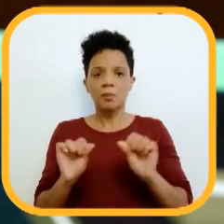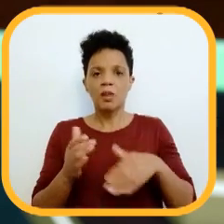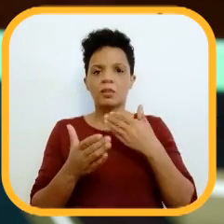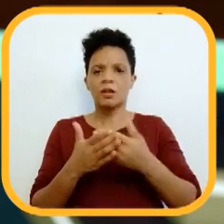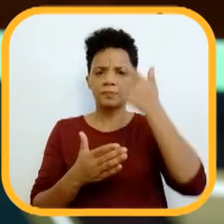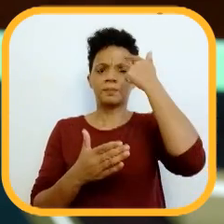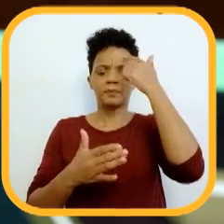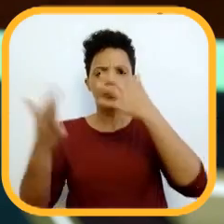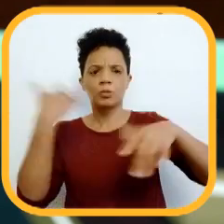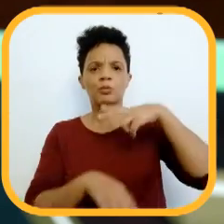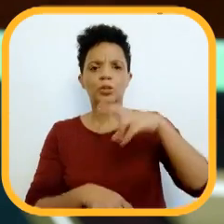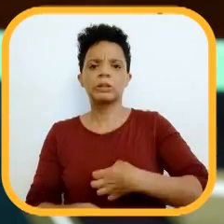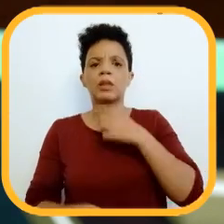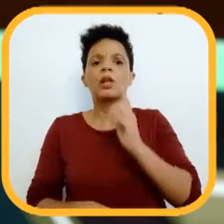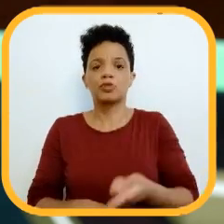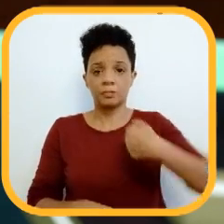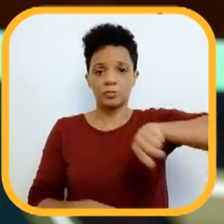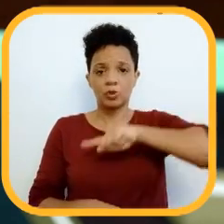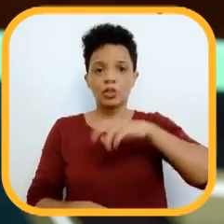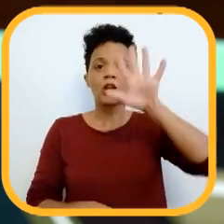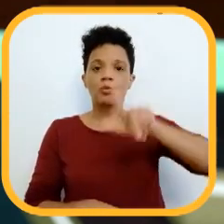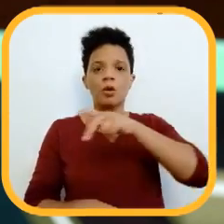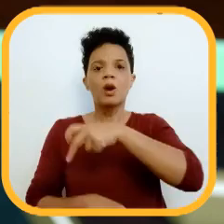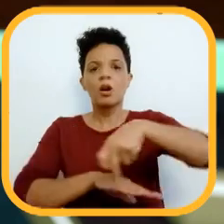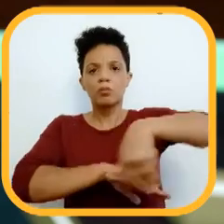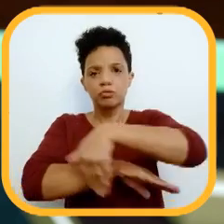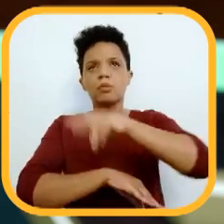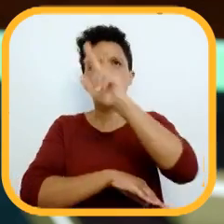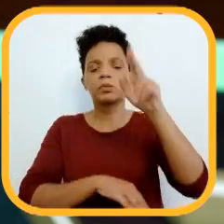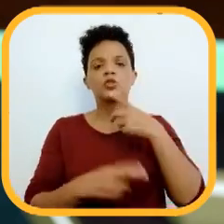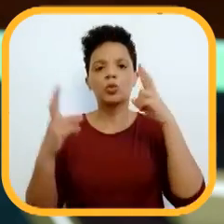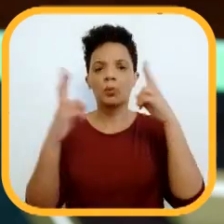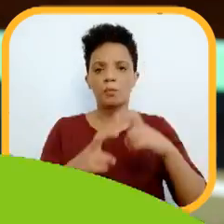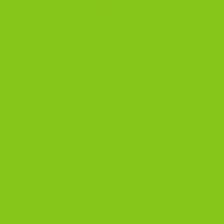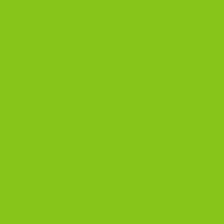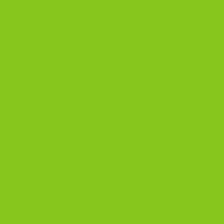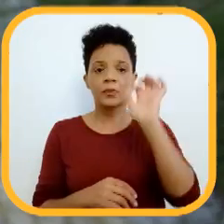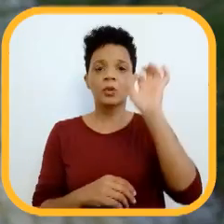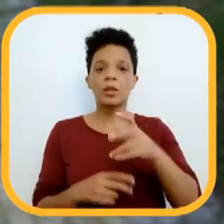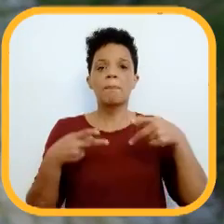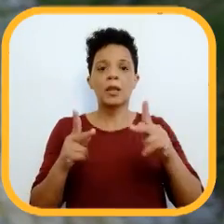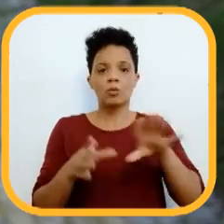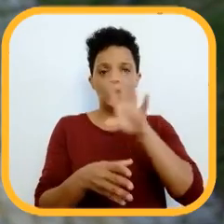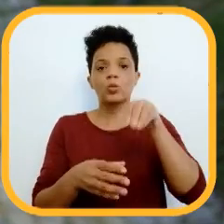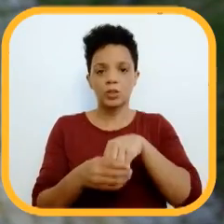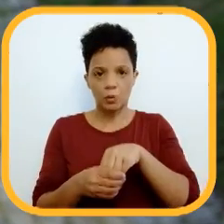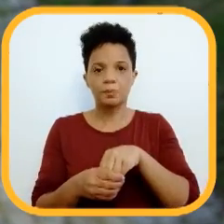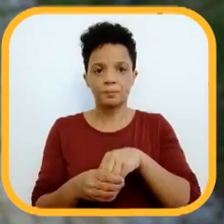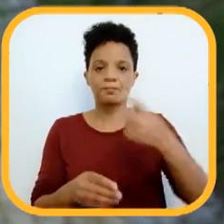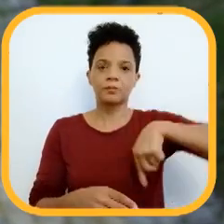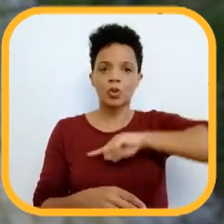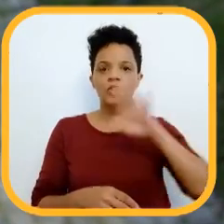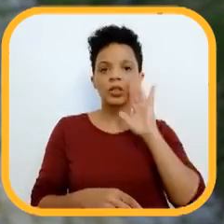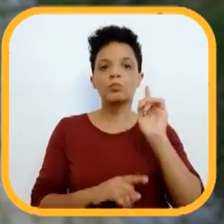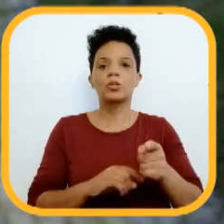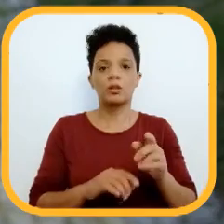este sistema percepcionado pela população portuguesa? Saímos às ruas de Lisboa para descobrir. As cotas são um método de inclusão